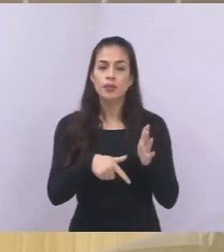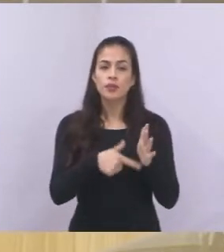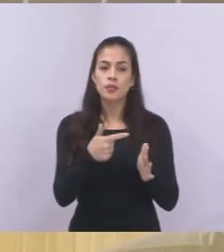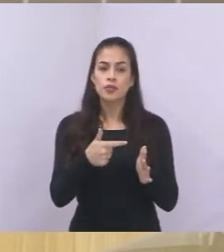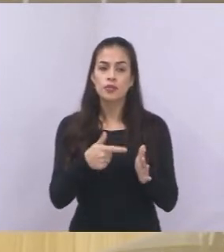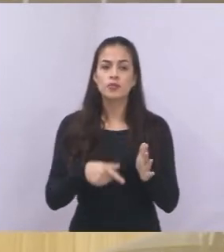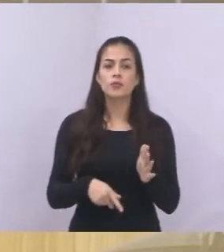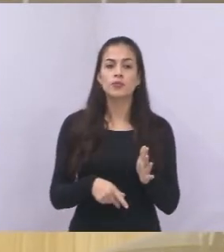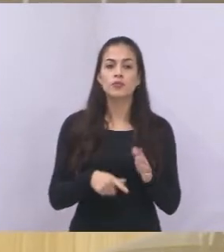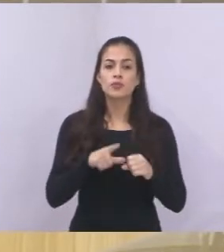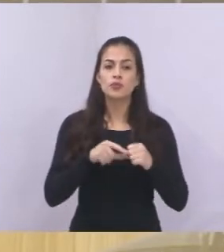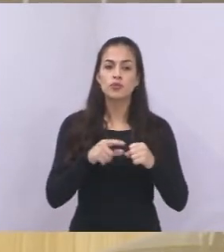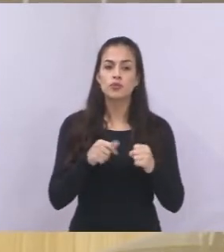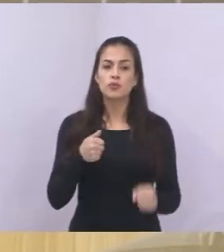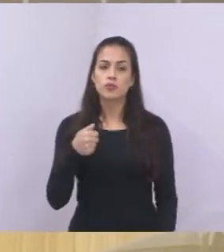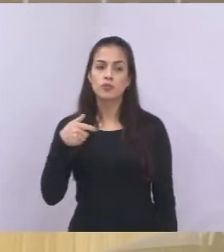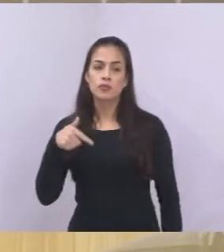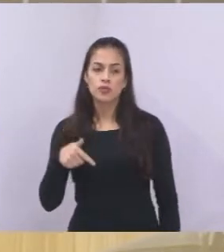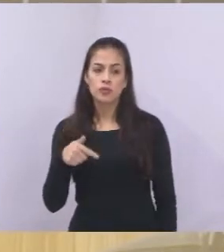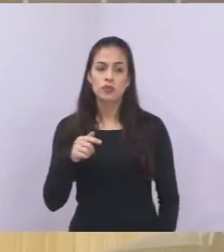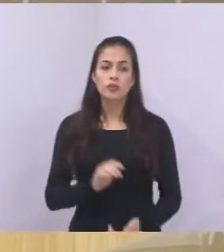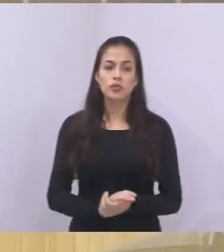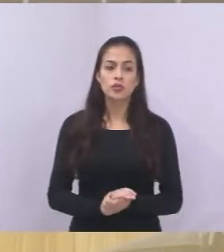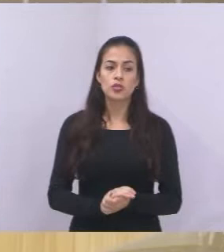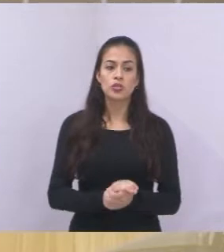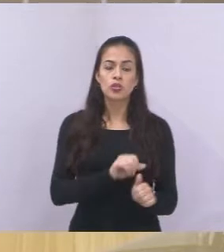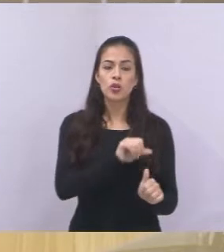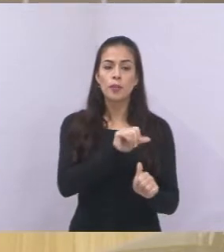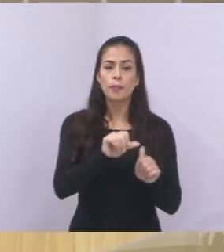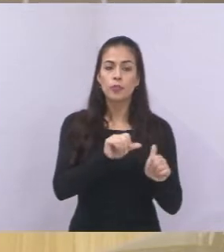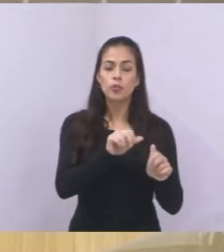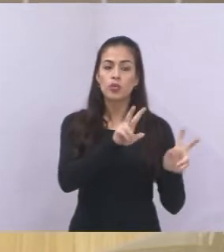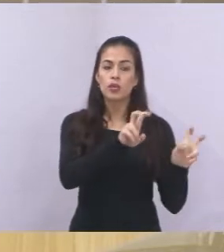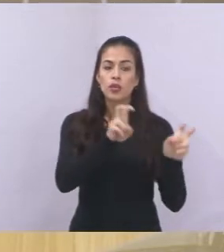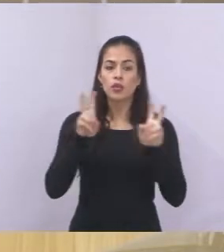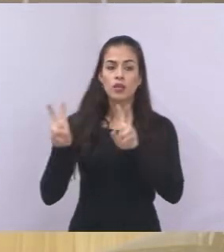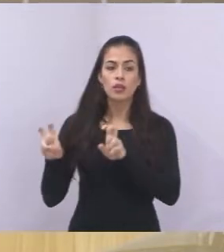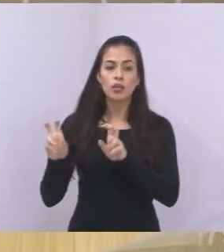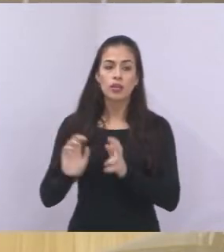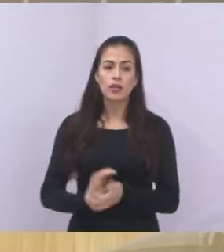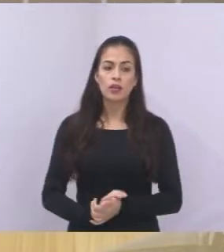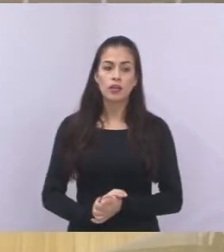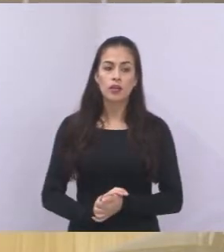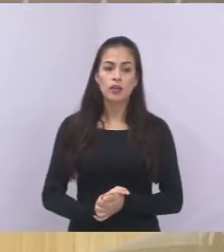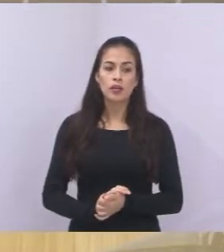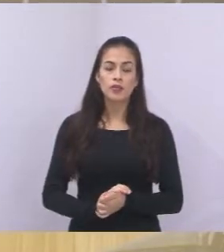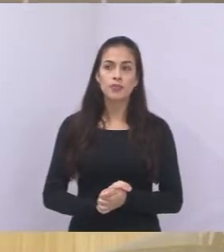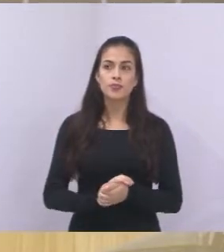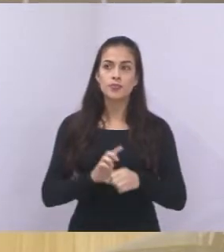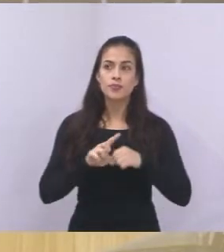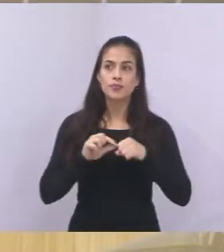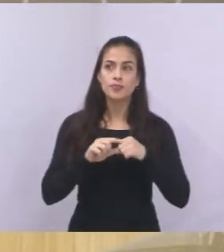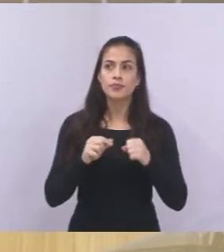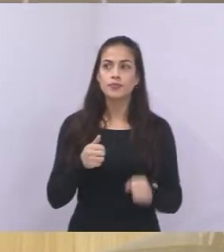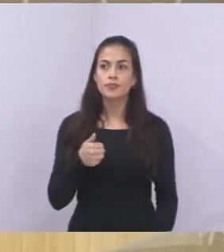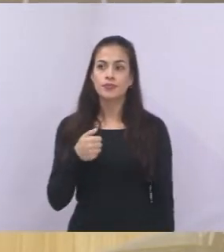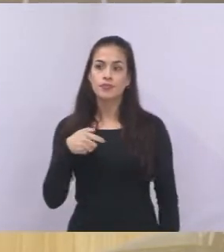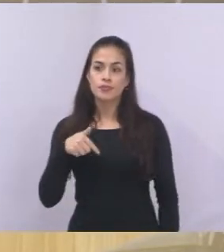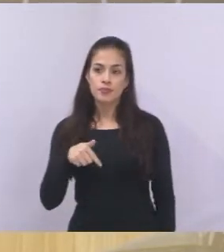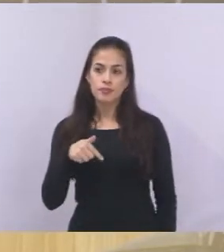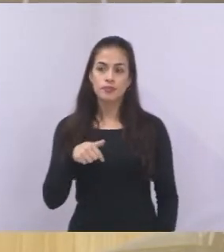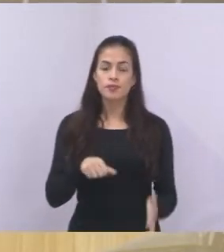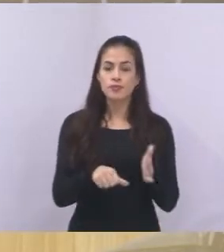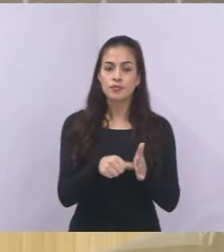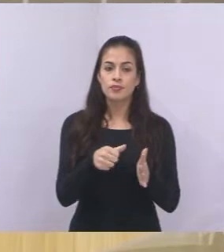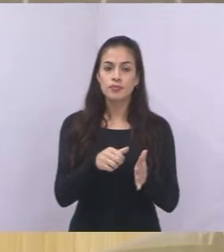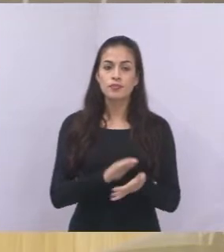de lei complementar, que passa a constatar a seguinte redação. Artigo 17, inciso 1º. A totalidade da remuneração